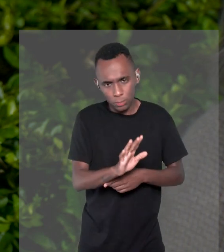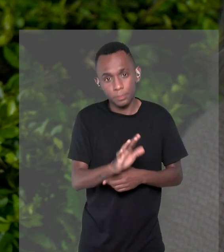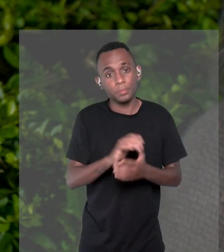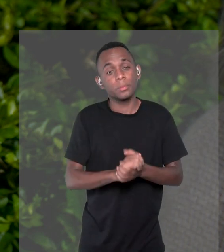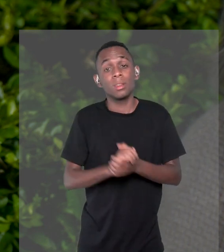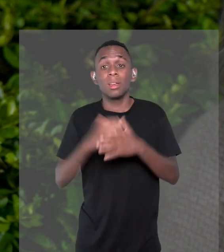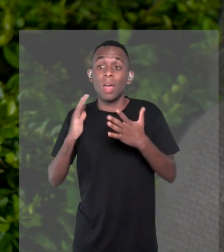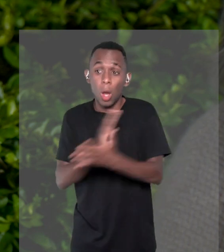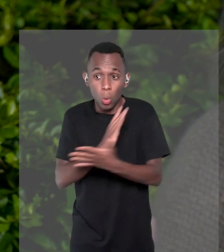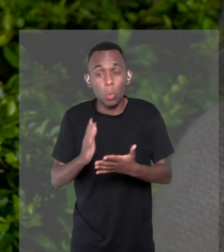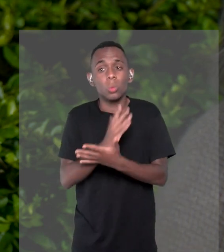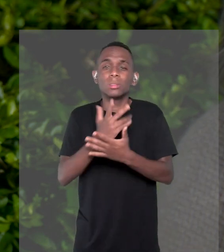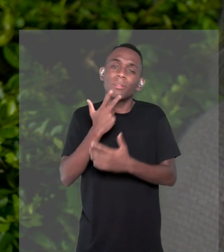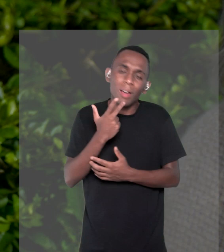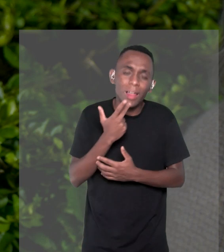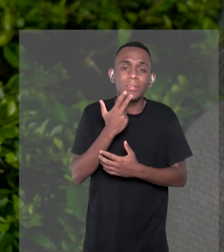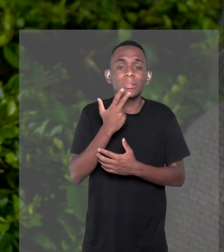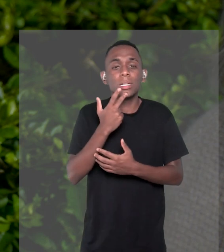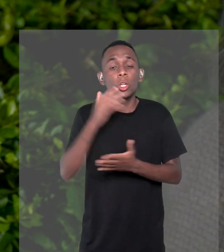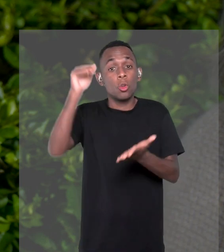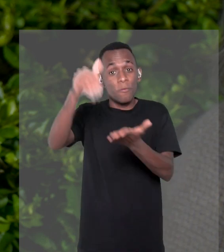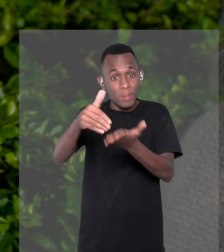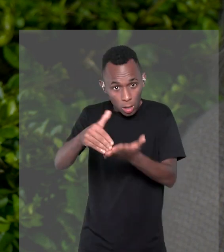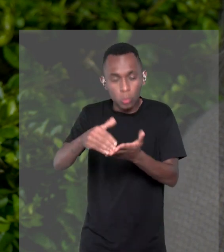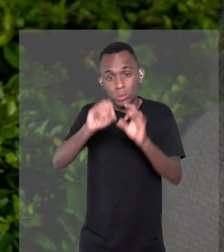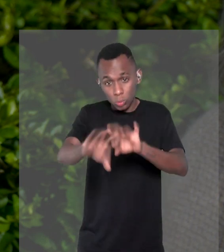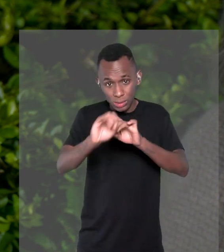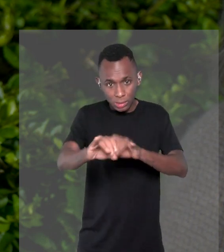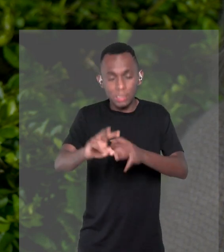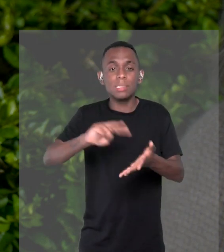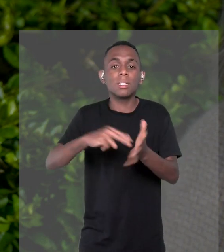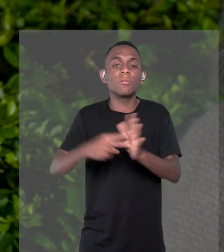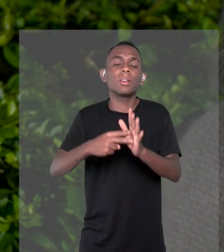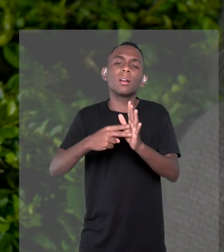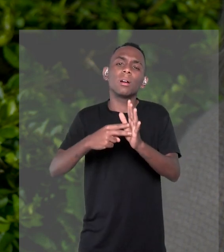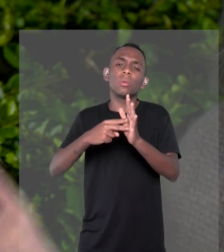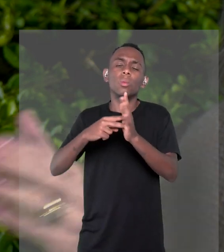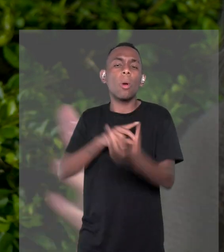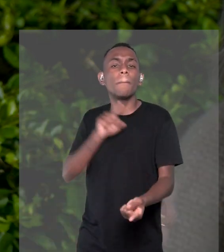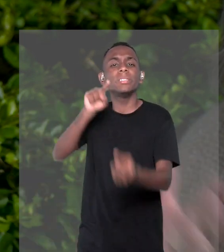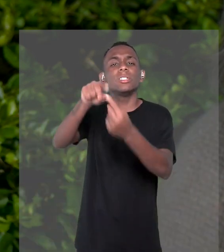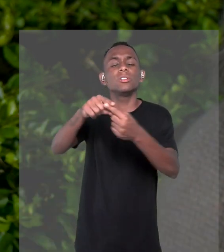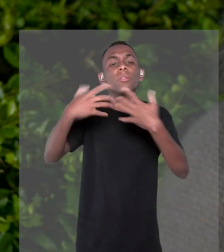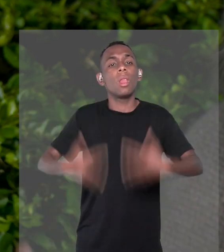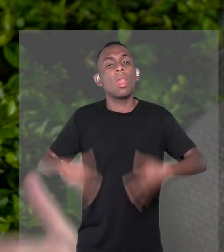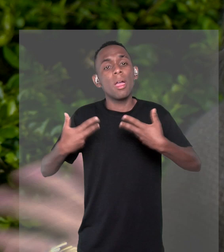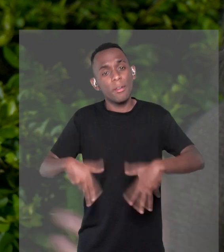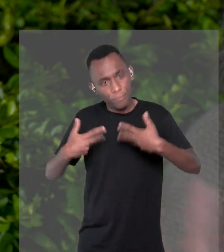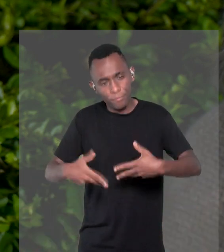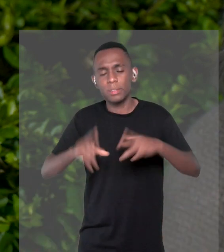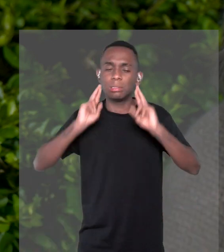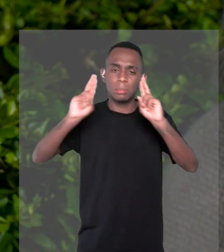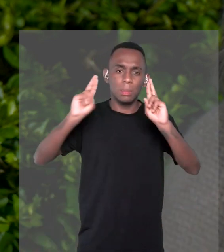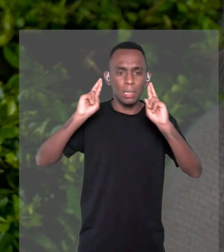deixar um rastro que seja de um mal-estar. Eu quero que toda aula minha, ainda que seja dura, ainda que seja para